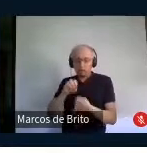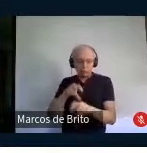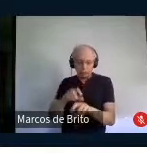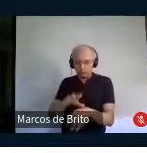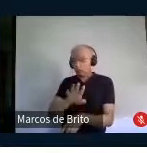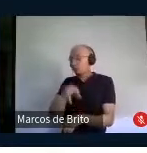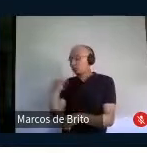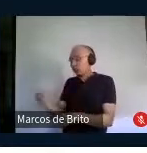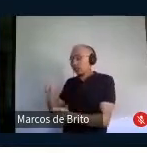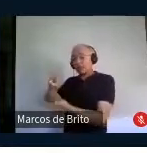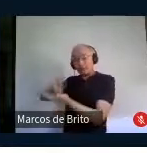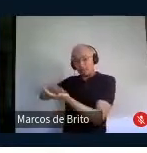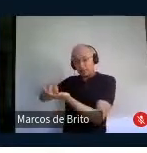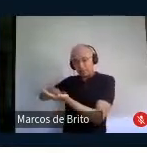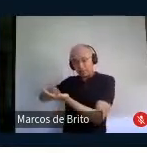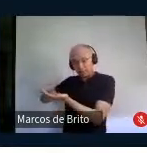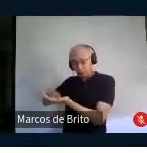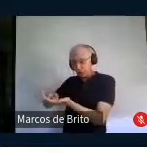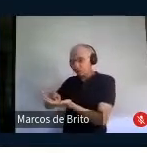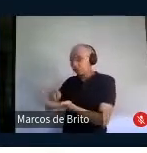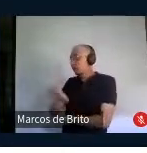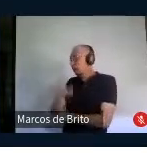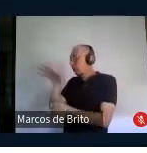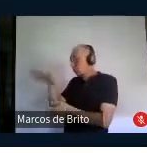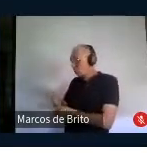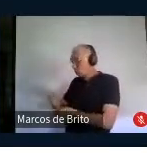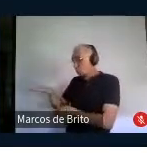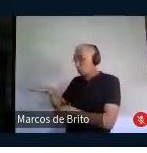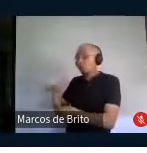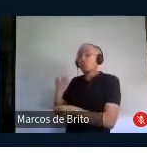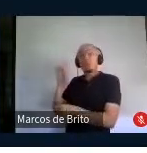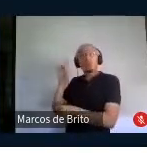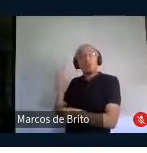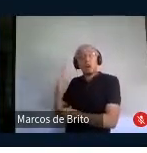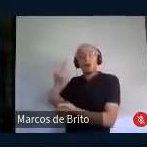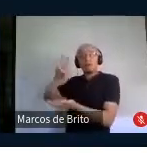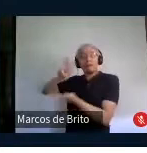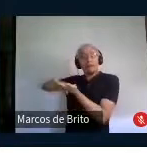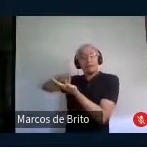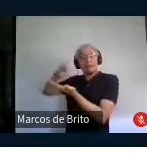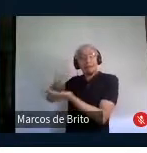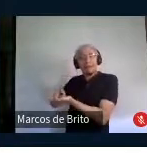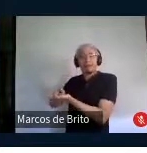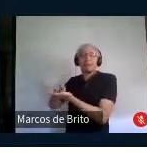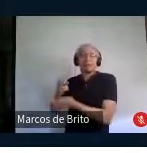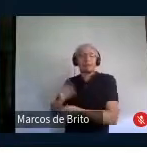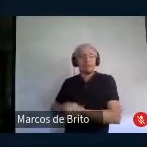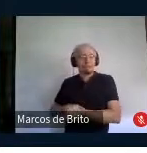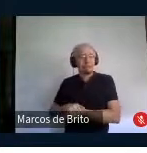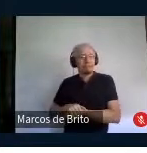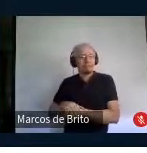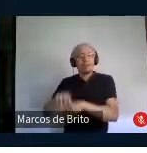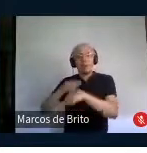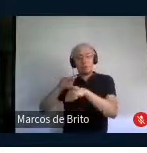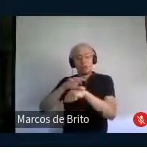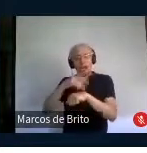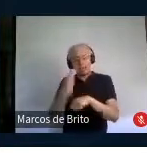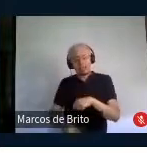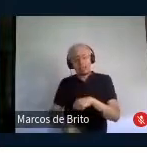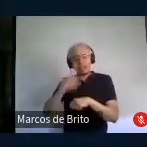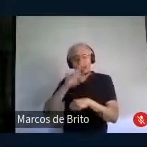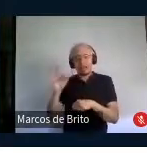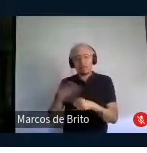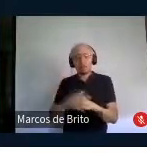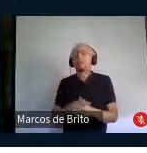curso de tradução e interpretação, e nós temos curso só de tradução no CAES DF. Em relação à